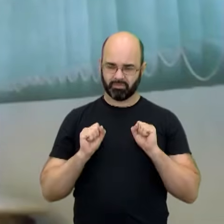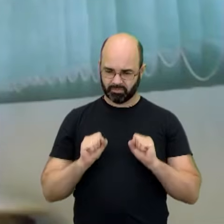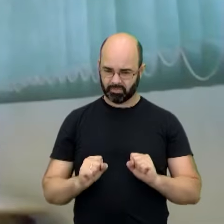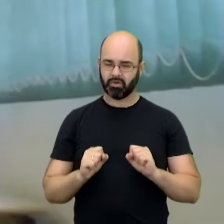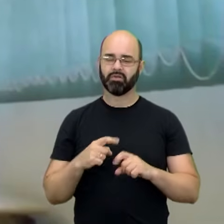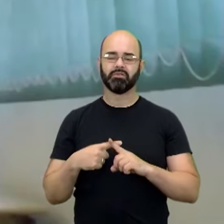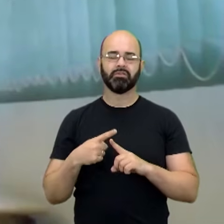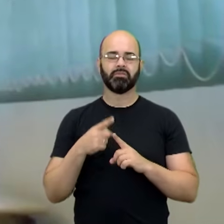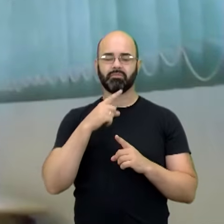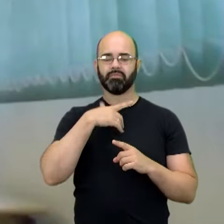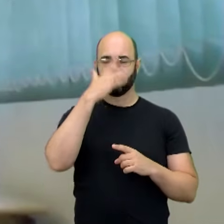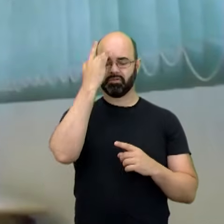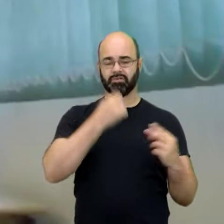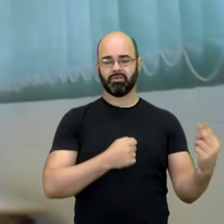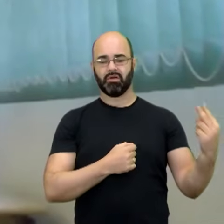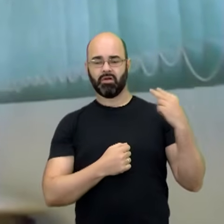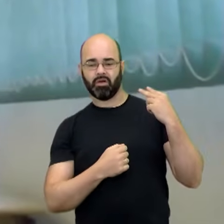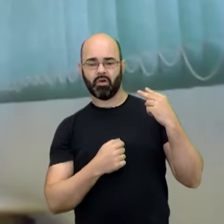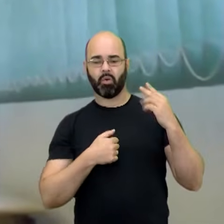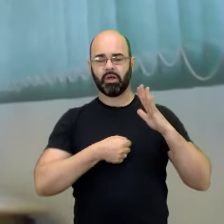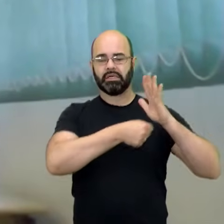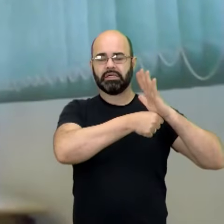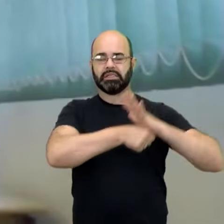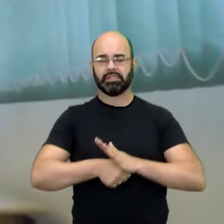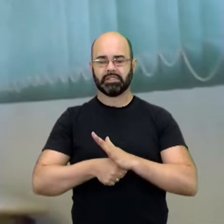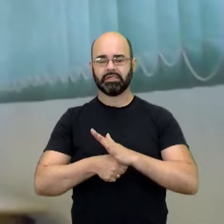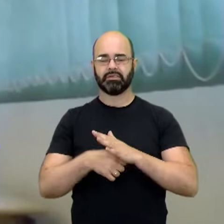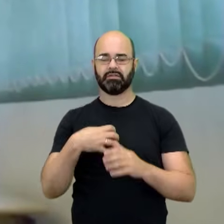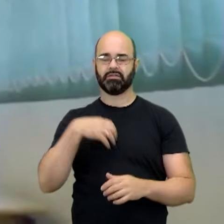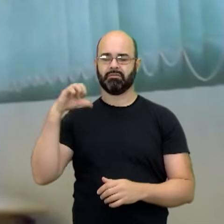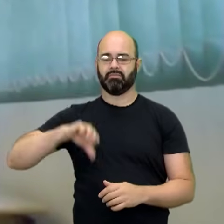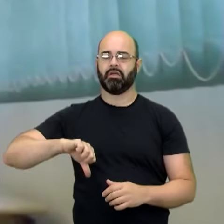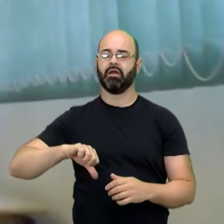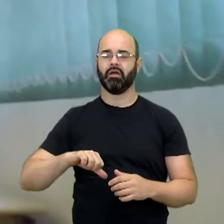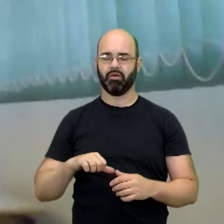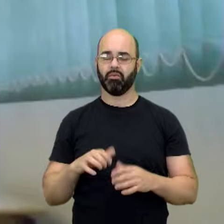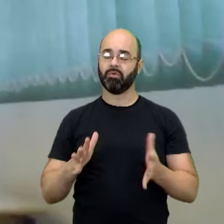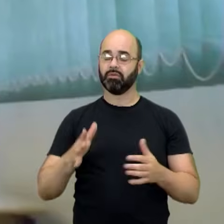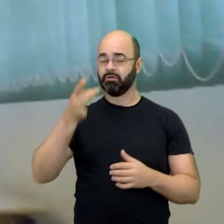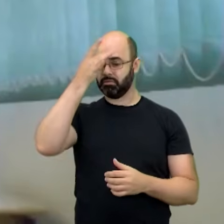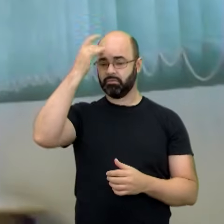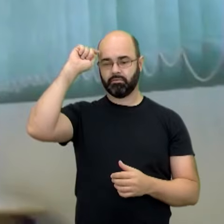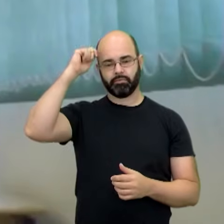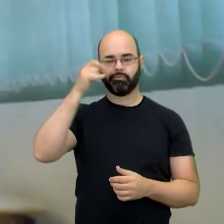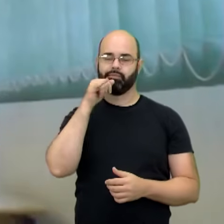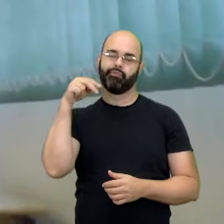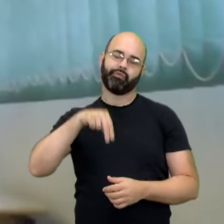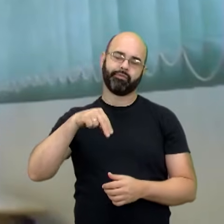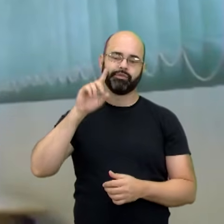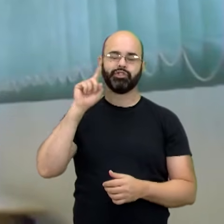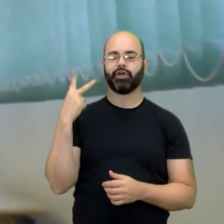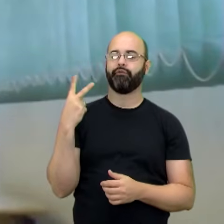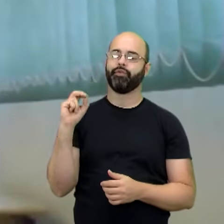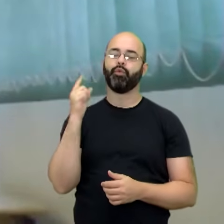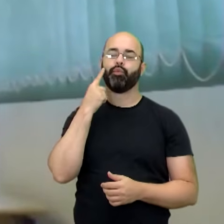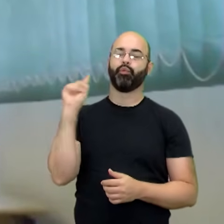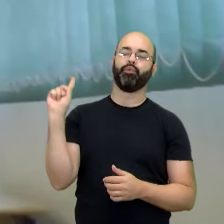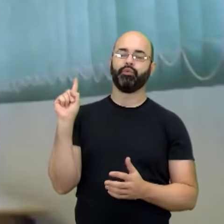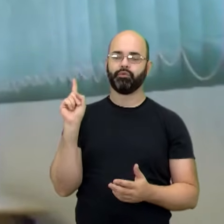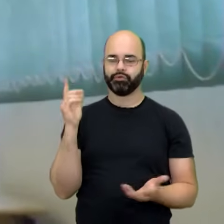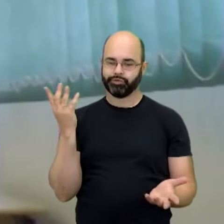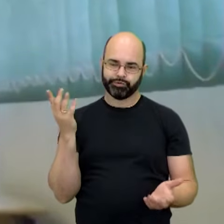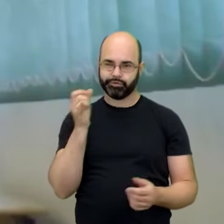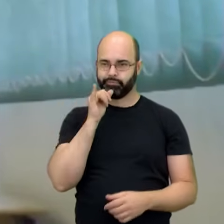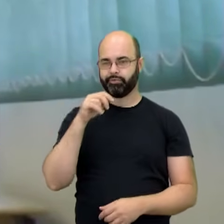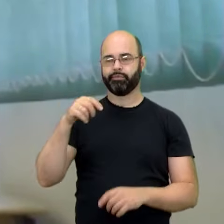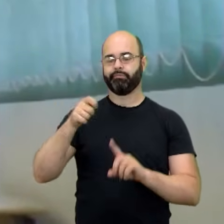sempre importante a gente relembrar o Dia da Consciência Negra, não somente no dia 20 de novembro, não somente no mês de novembro, como